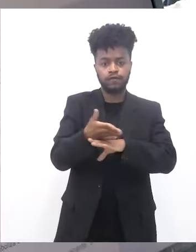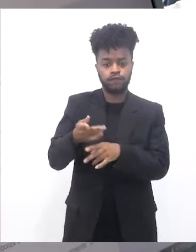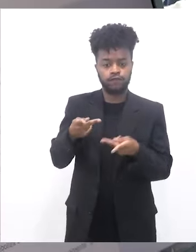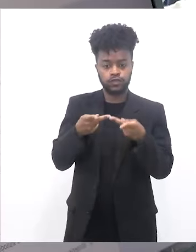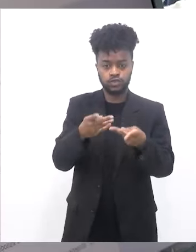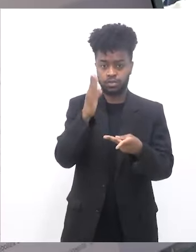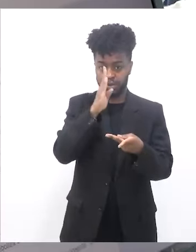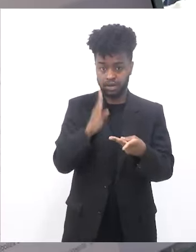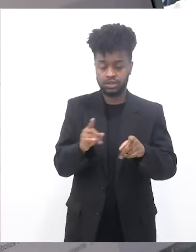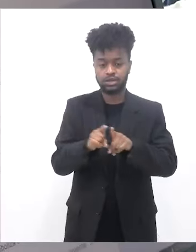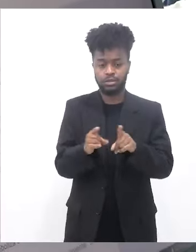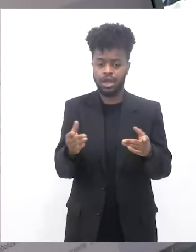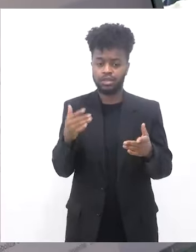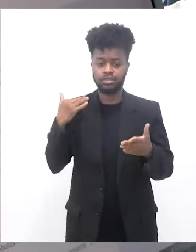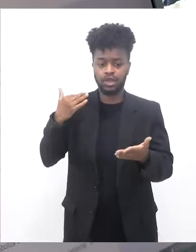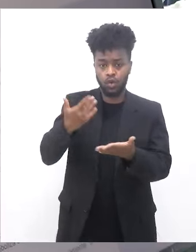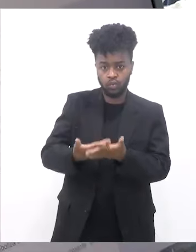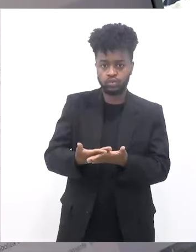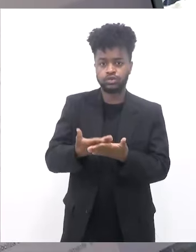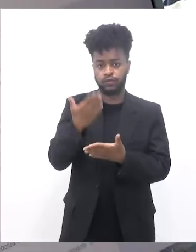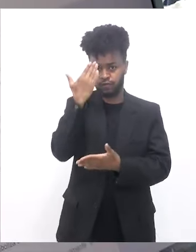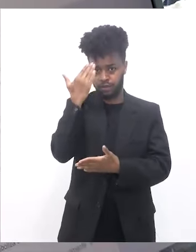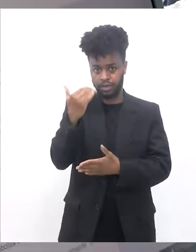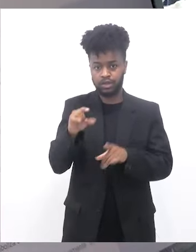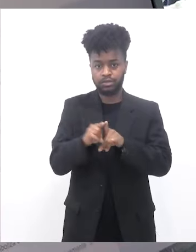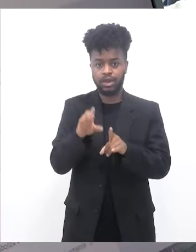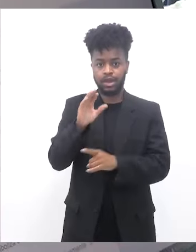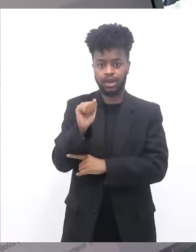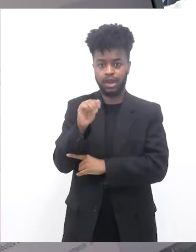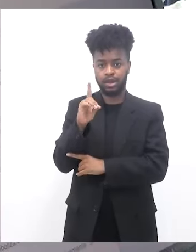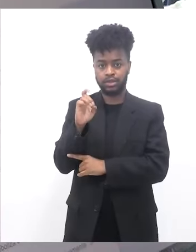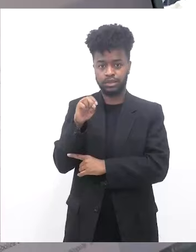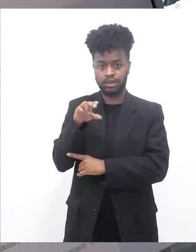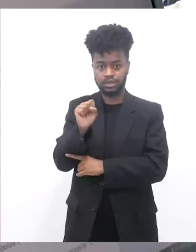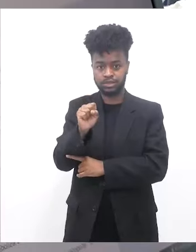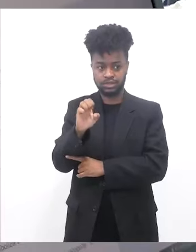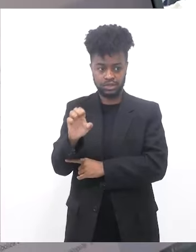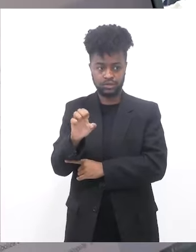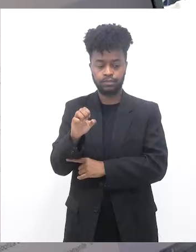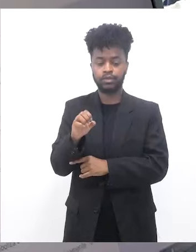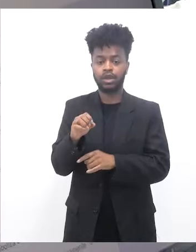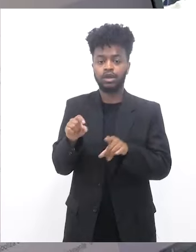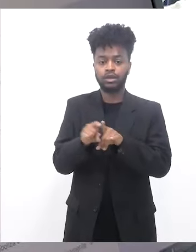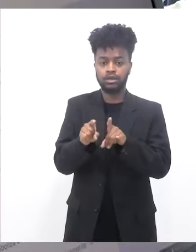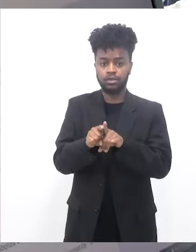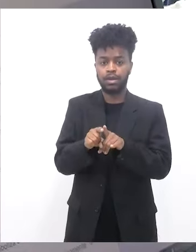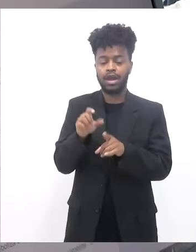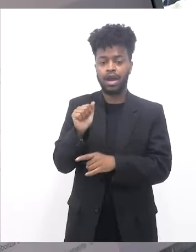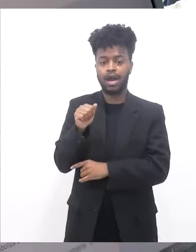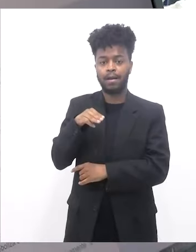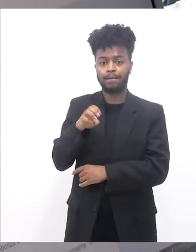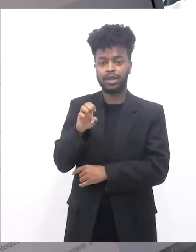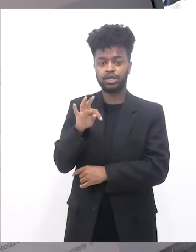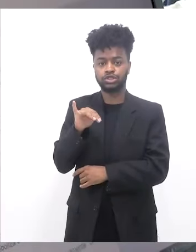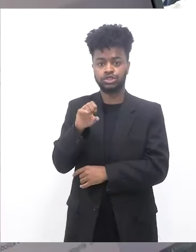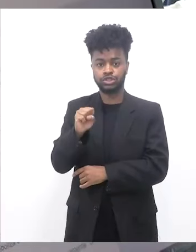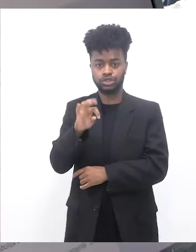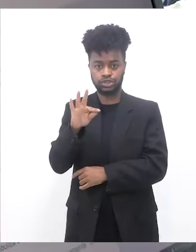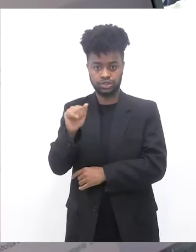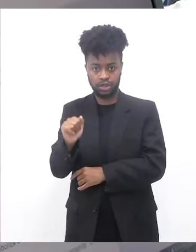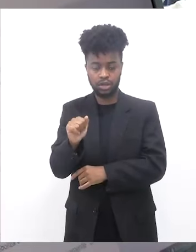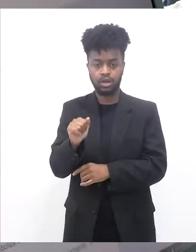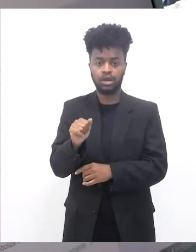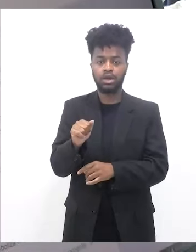para o Brasil e até hoje faz muito sucesso. A Candace, de Phineas e Ferb. A Ametista, de